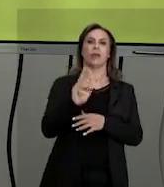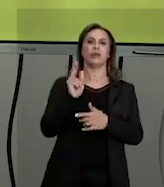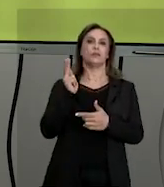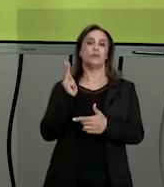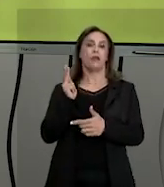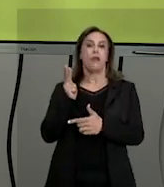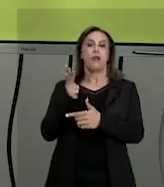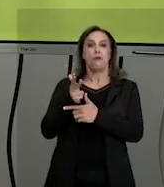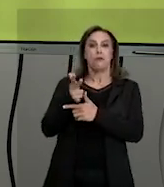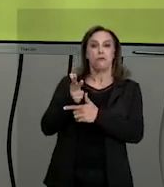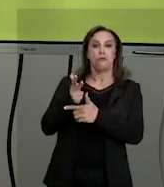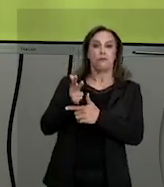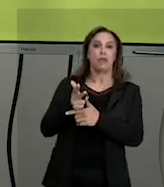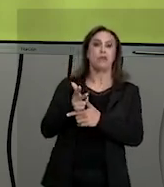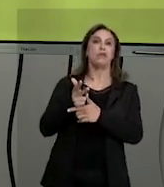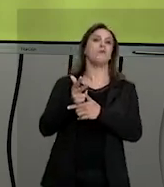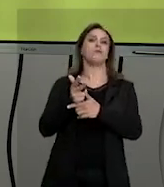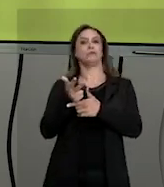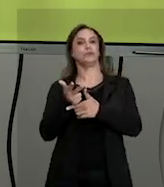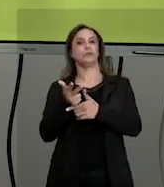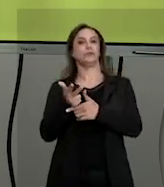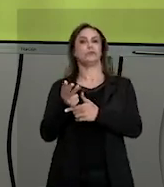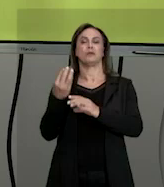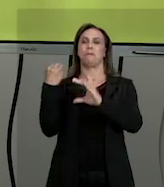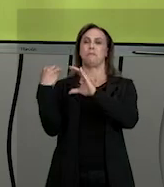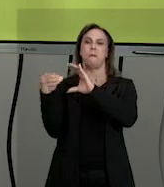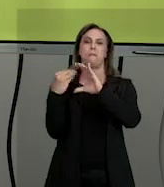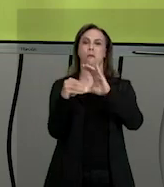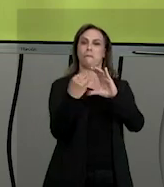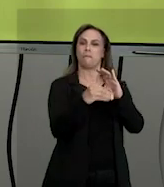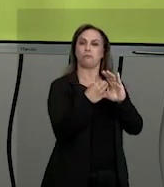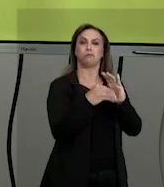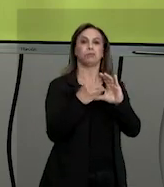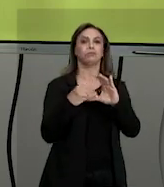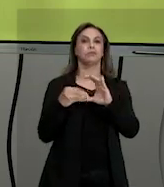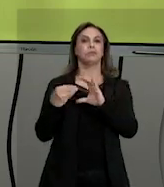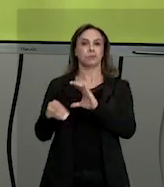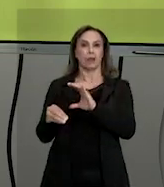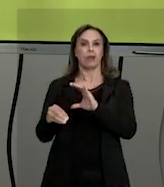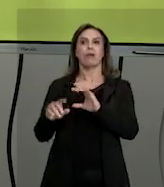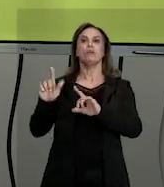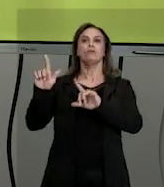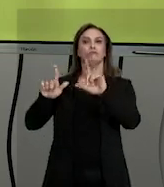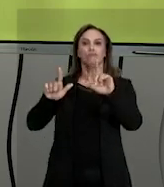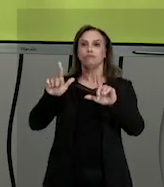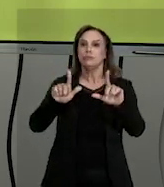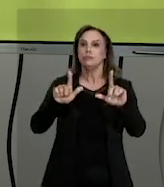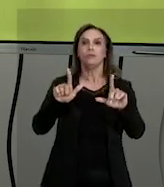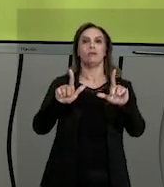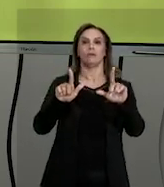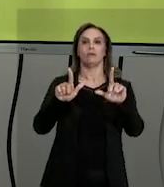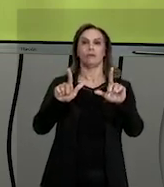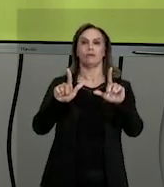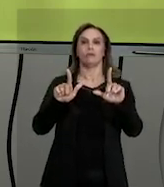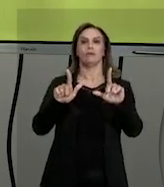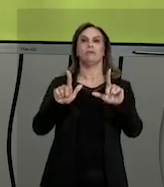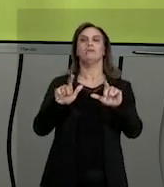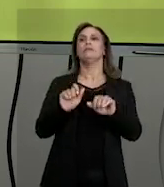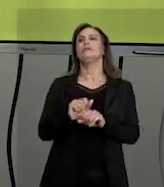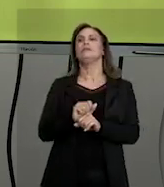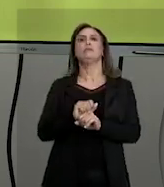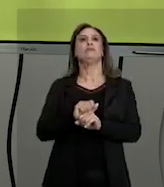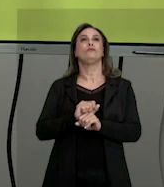postados em plataformas, né, específicas, nos telejornais, enfim. E a gente